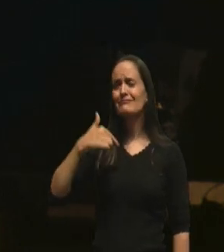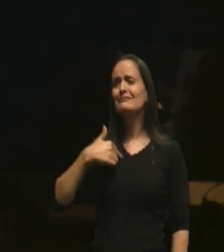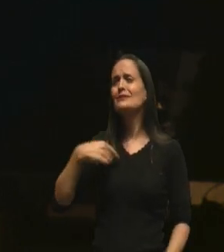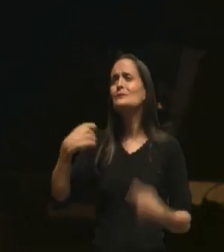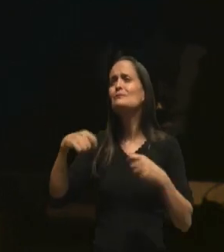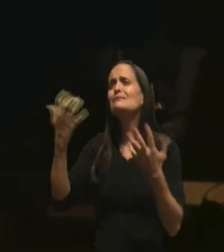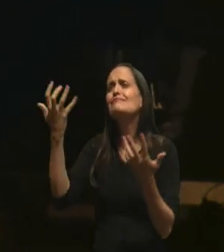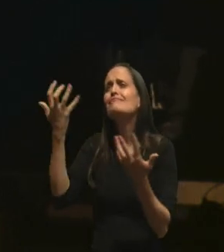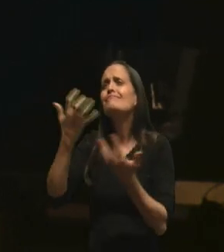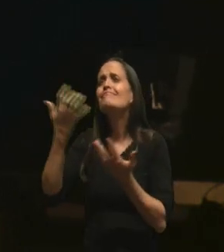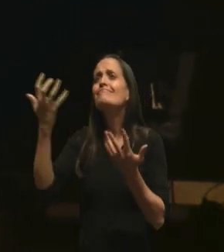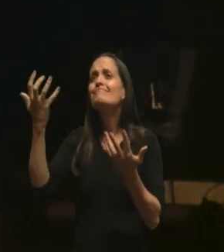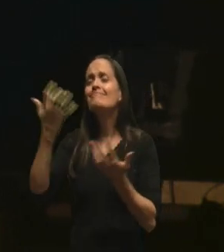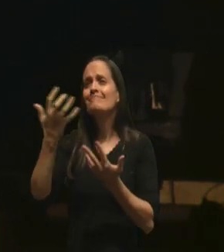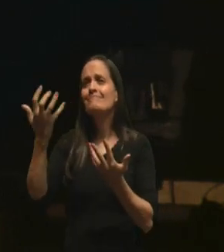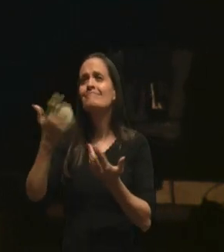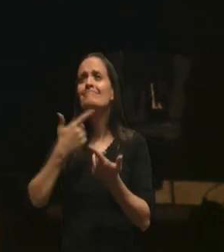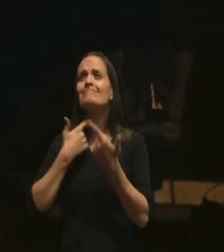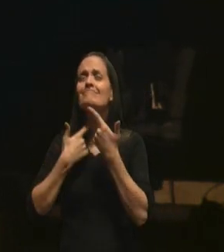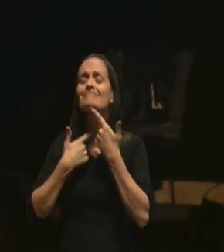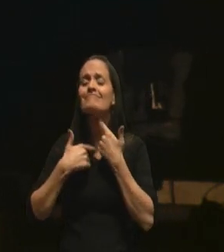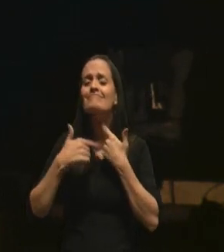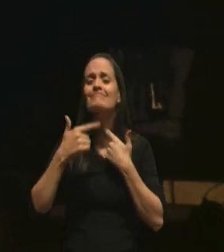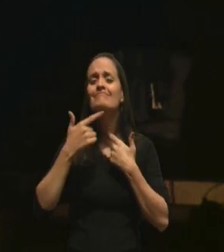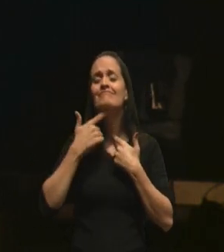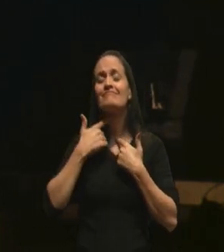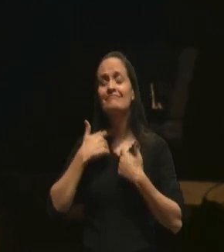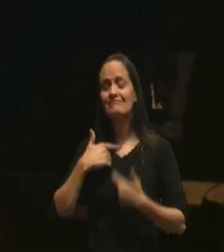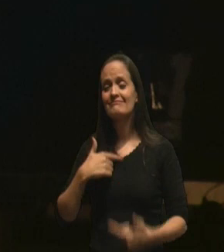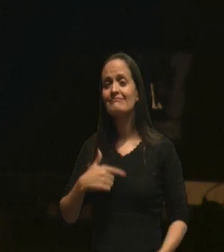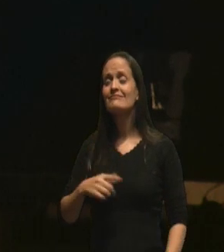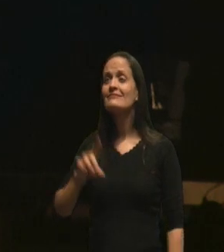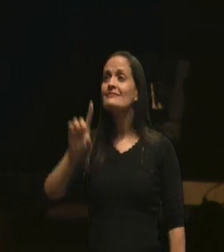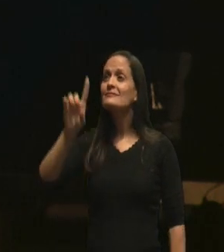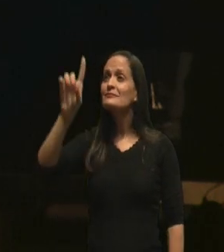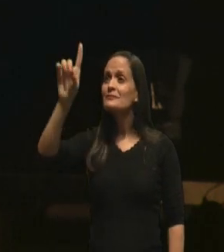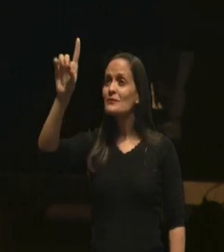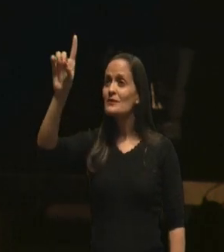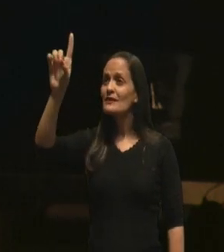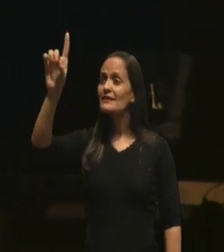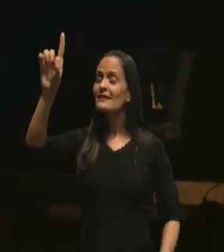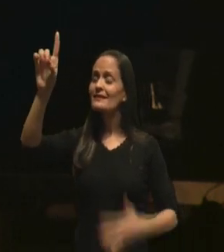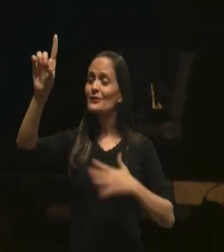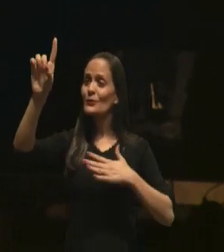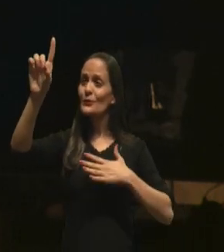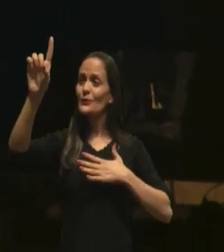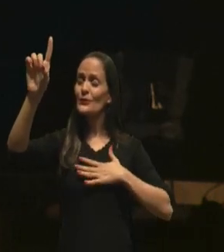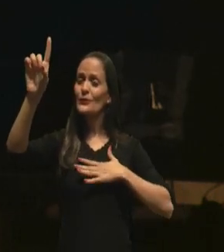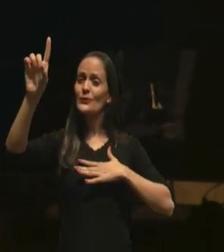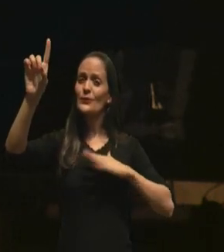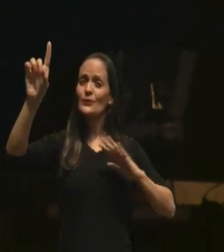que mais quero, és o meu